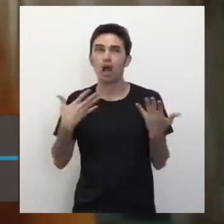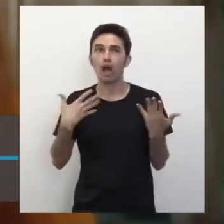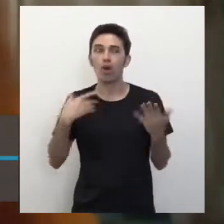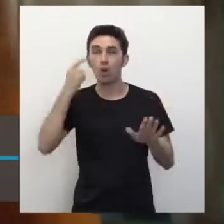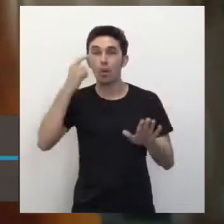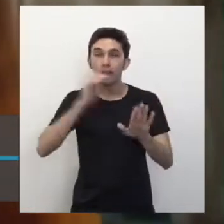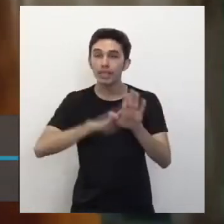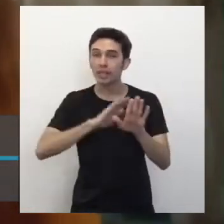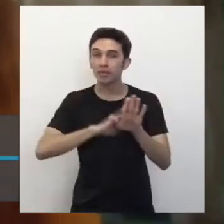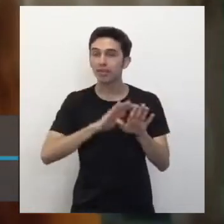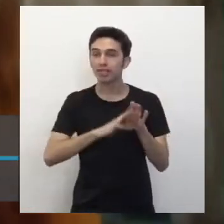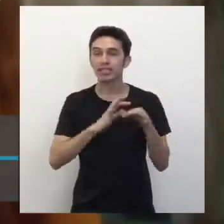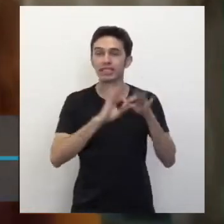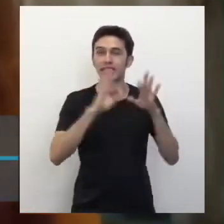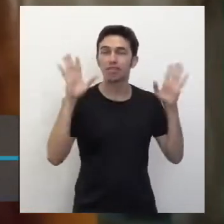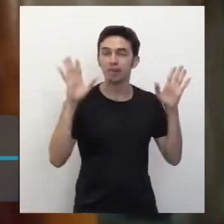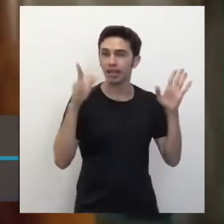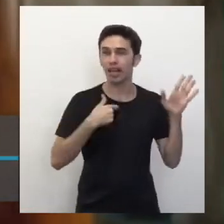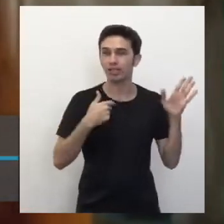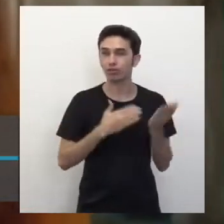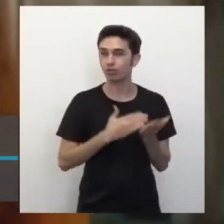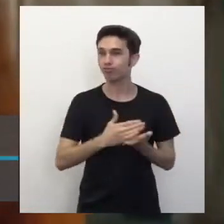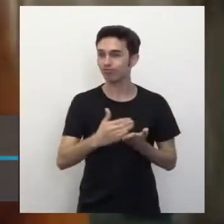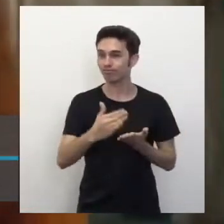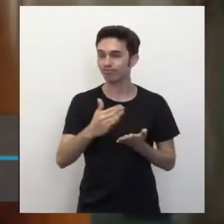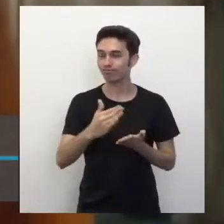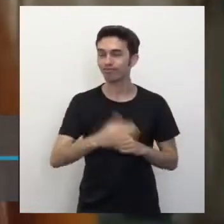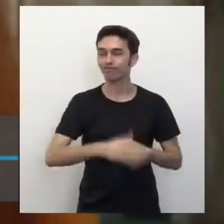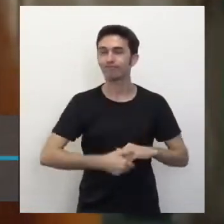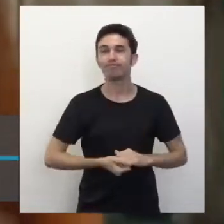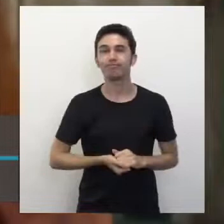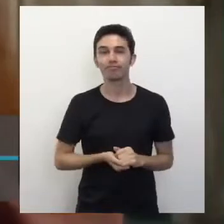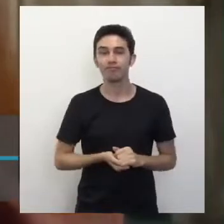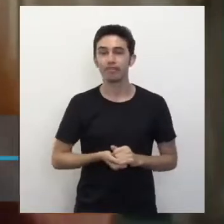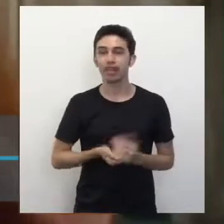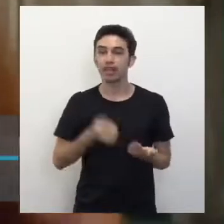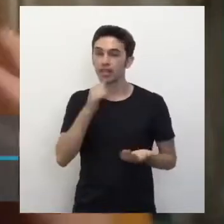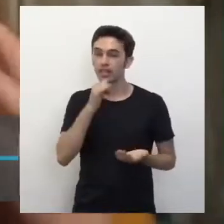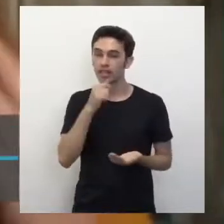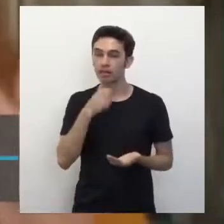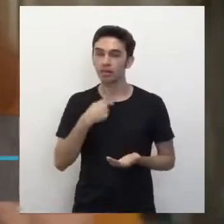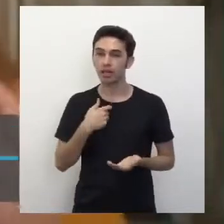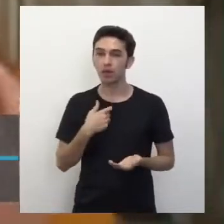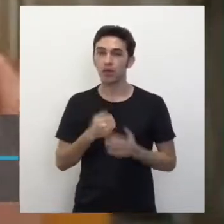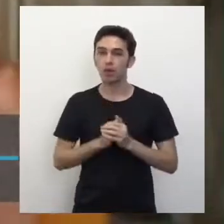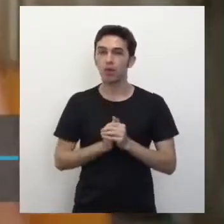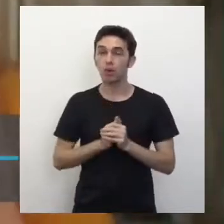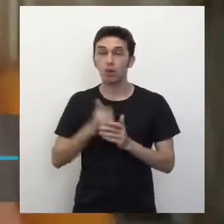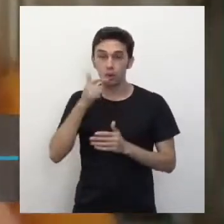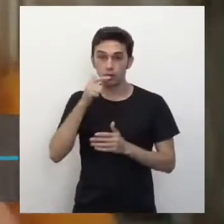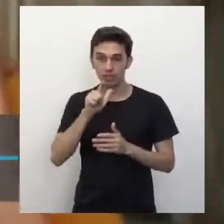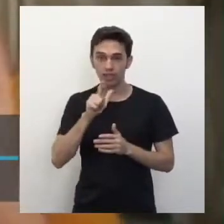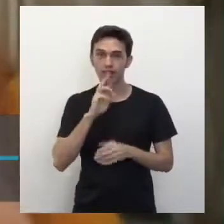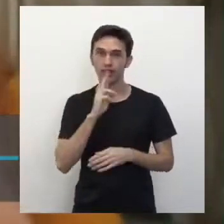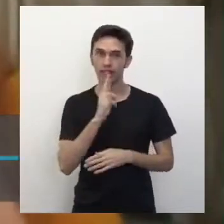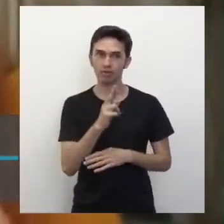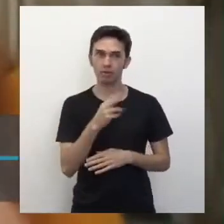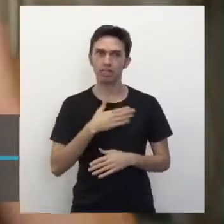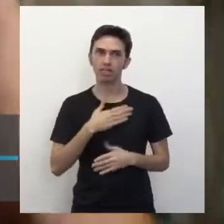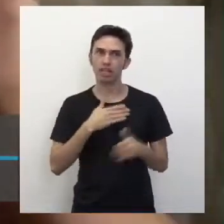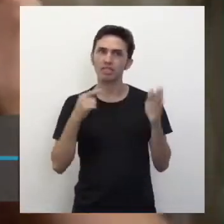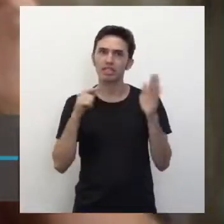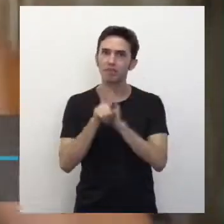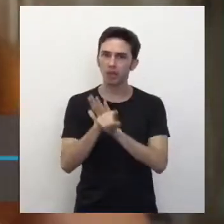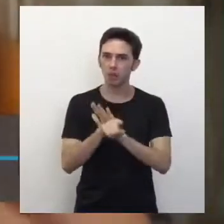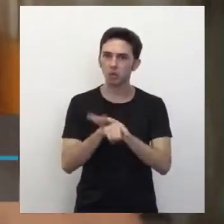de liberdade nós estamos partindo? Não é? Então, para eu entender, para eu conseguir, né, responder